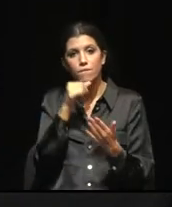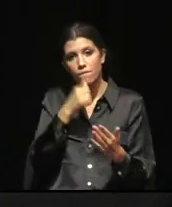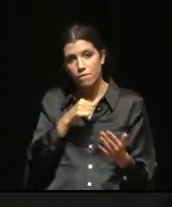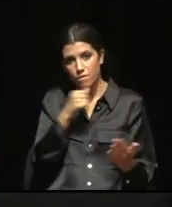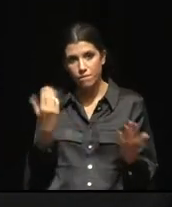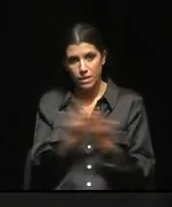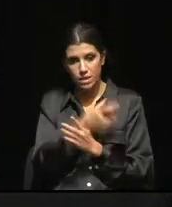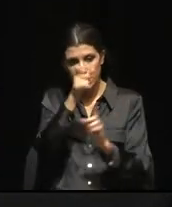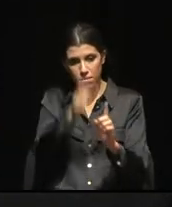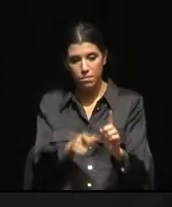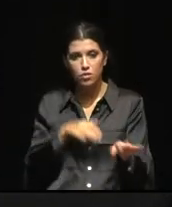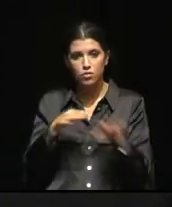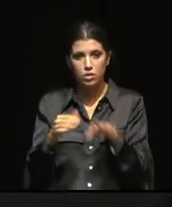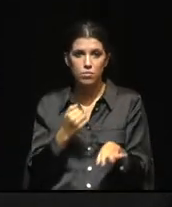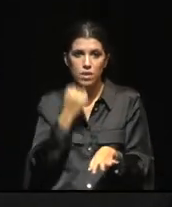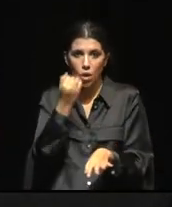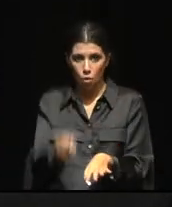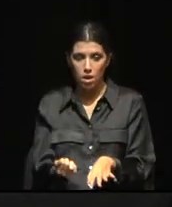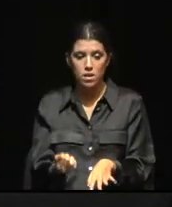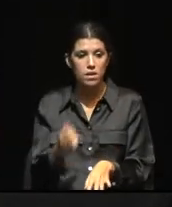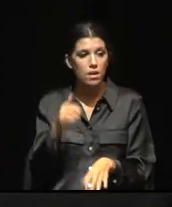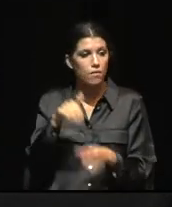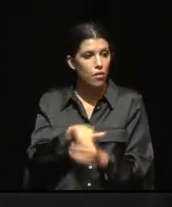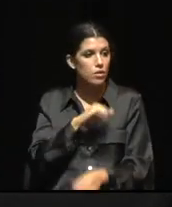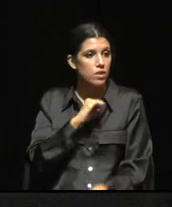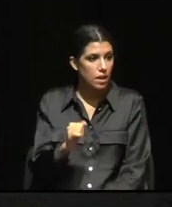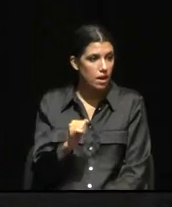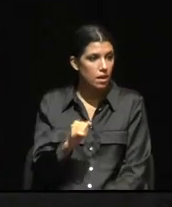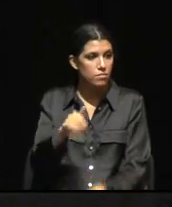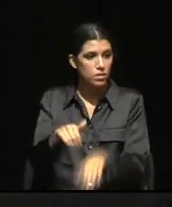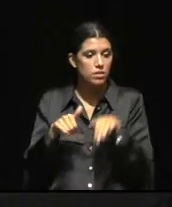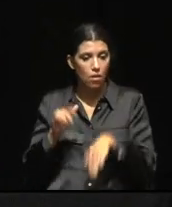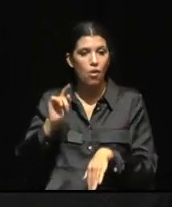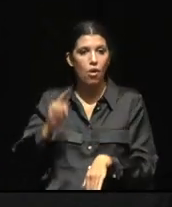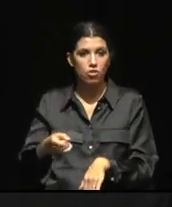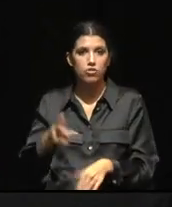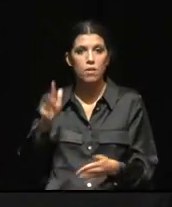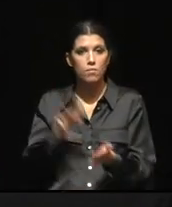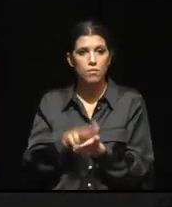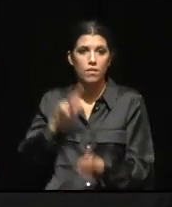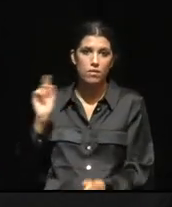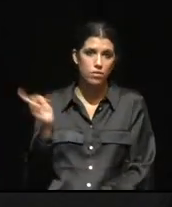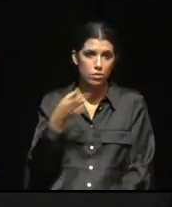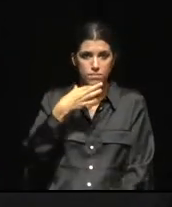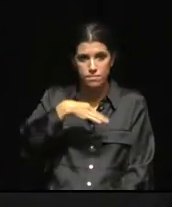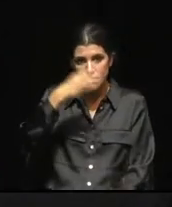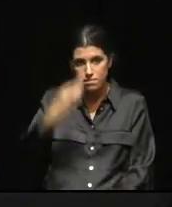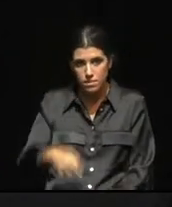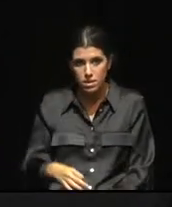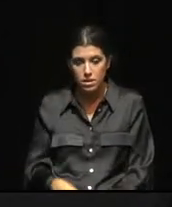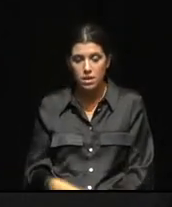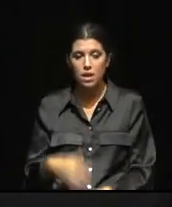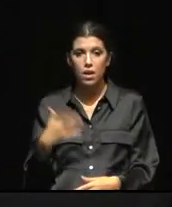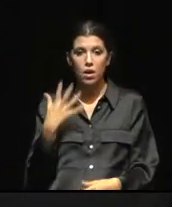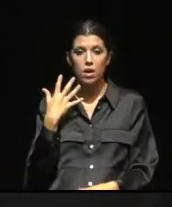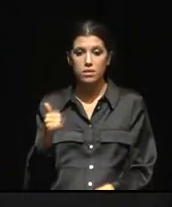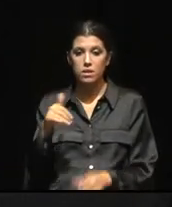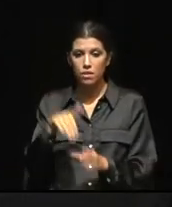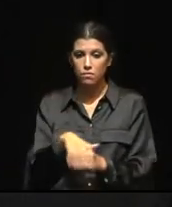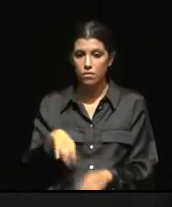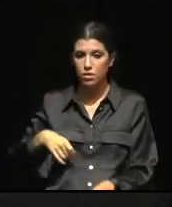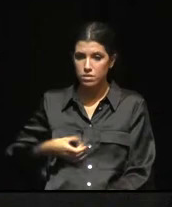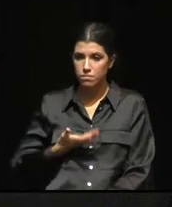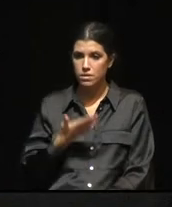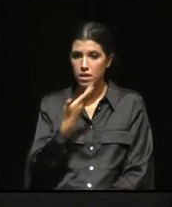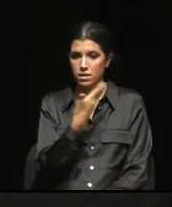Taiwan quem Vota contra quem se abstém foi aprovado por unanimidade passamos ao voto pesar